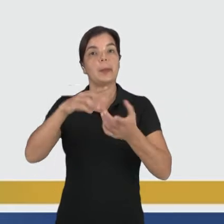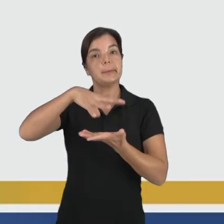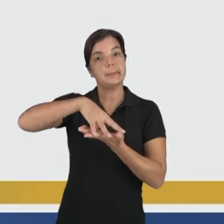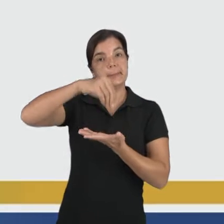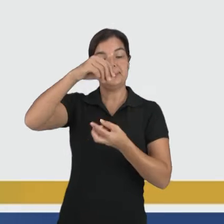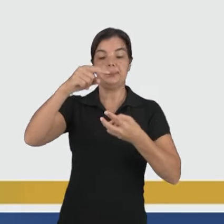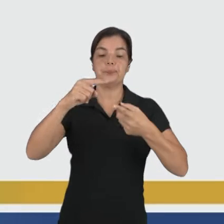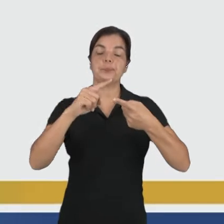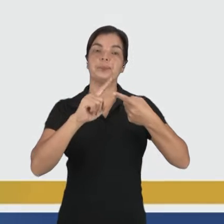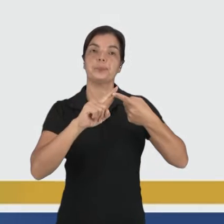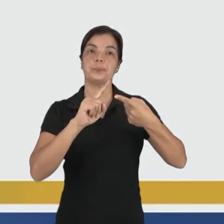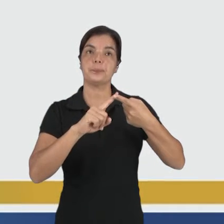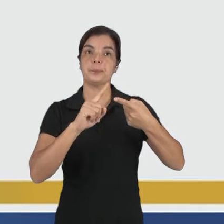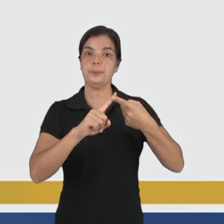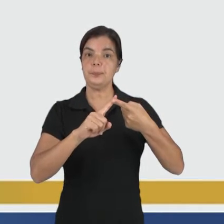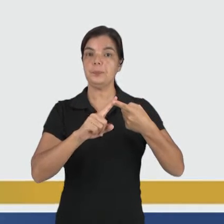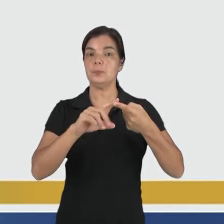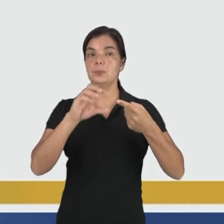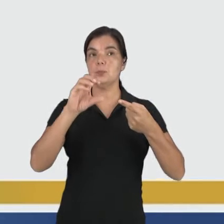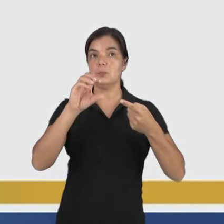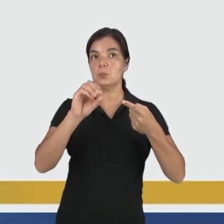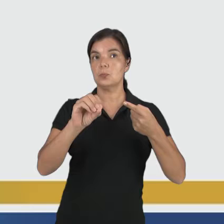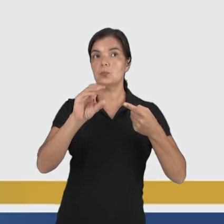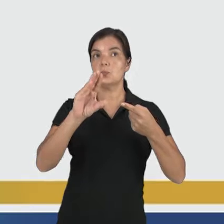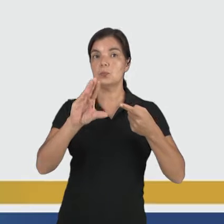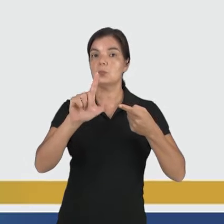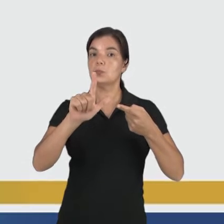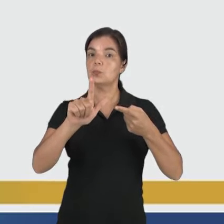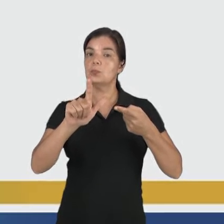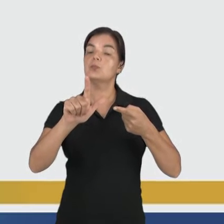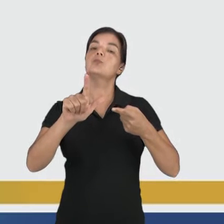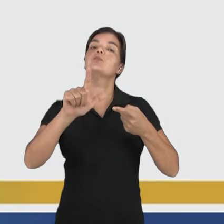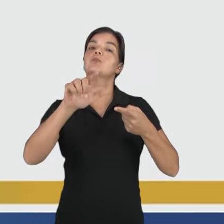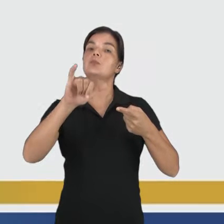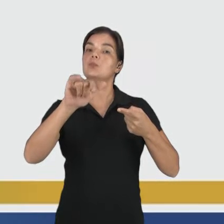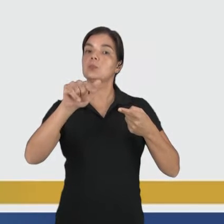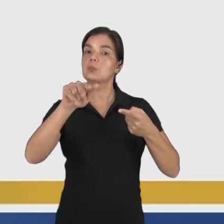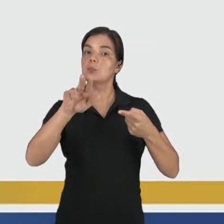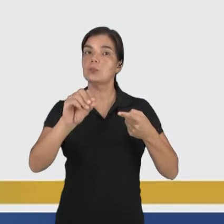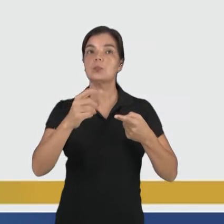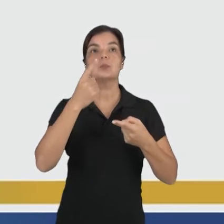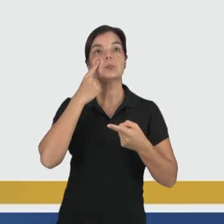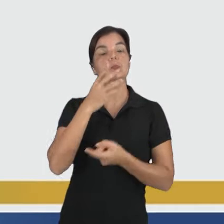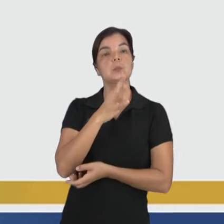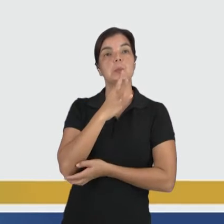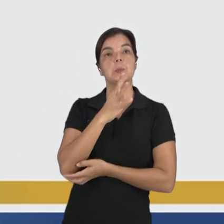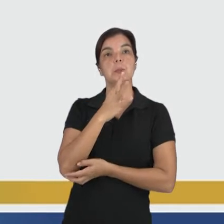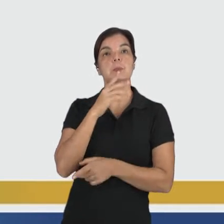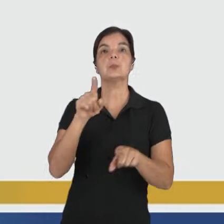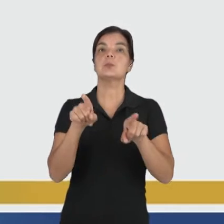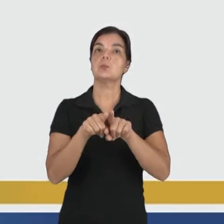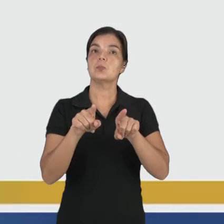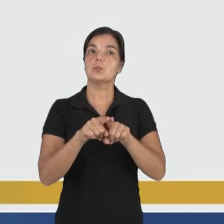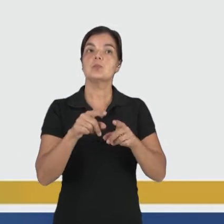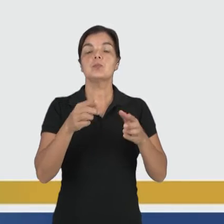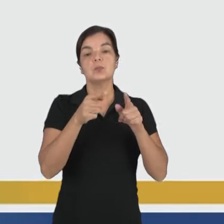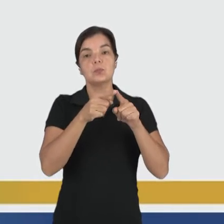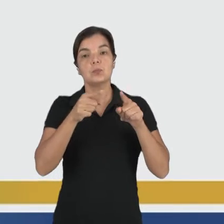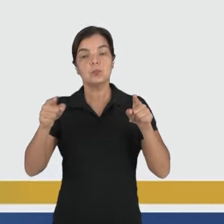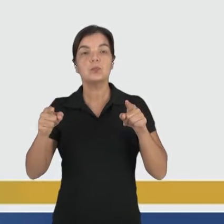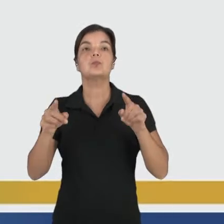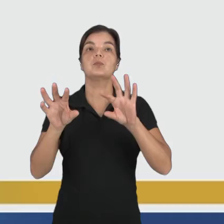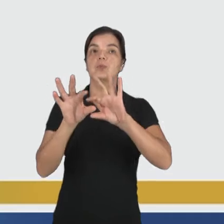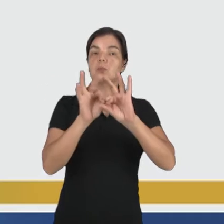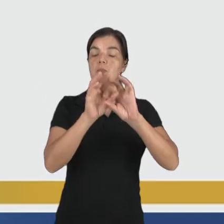três. A primeira delas é o cone oblíquo. Um cone é conhecido como oblíquo quando o seu segmento